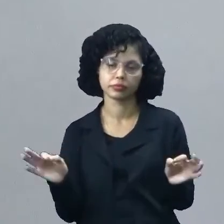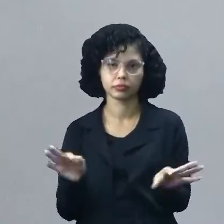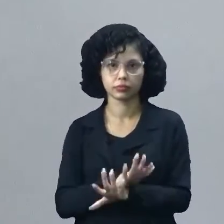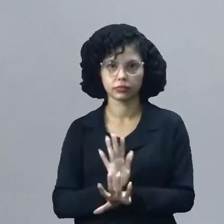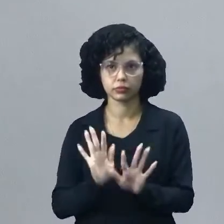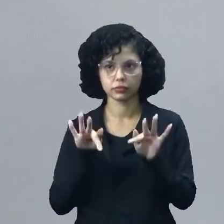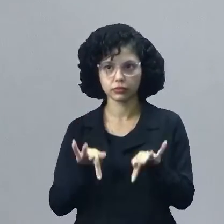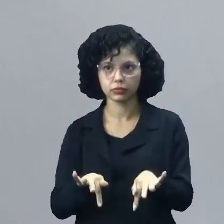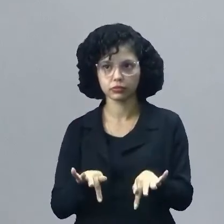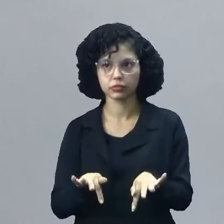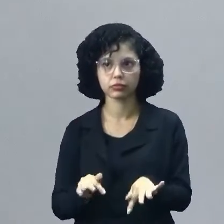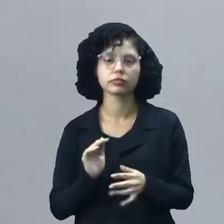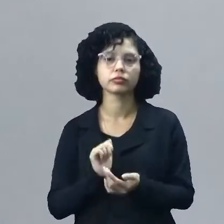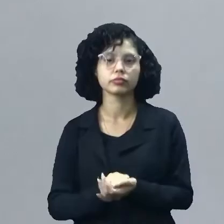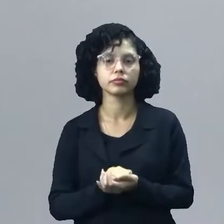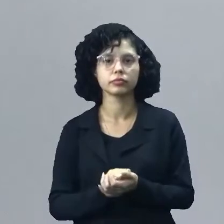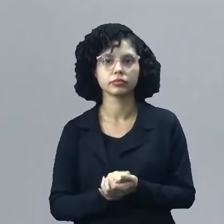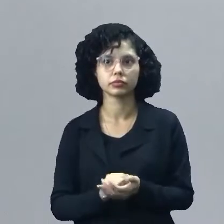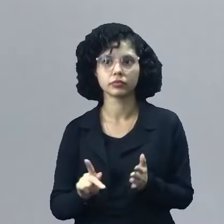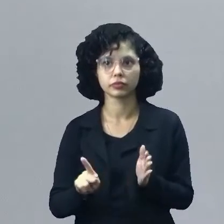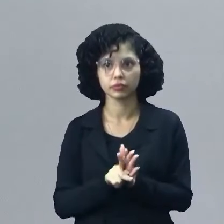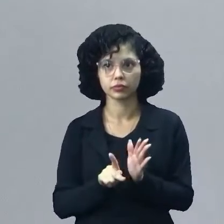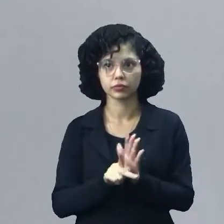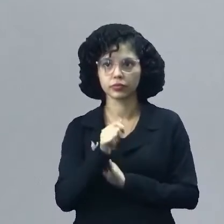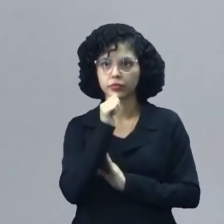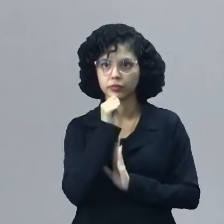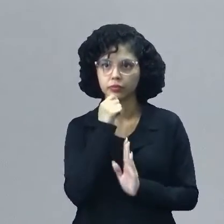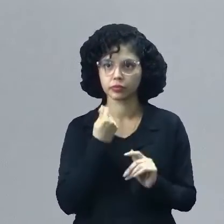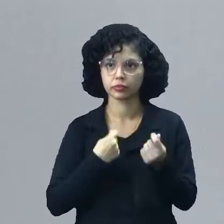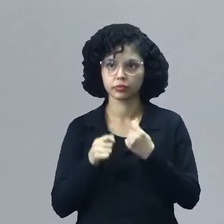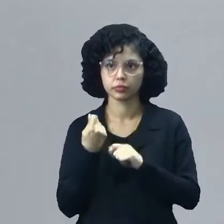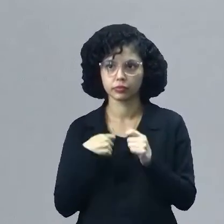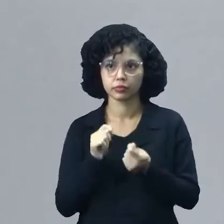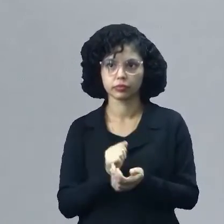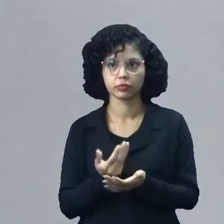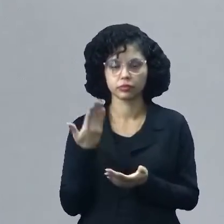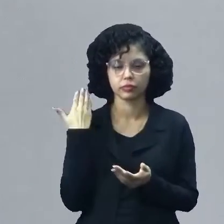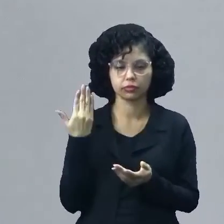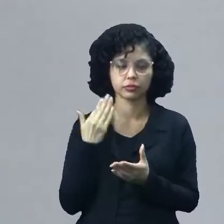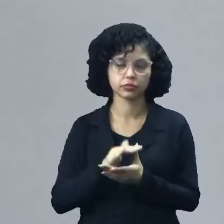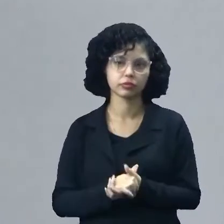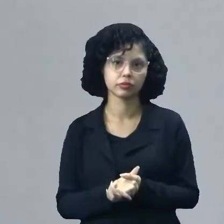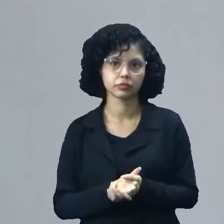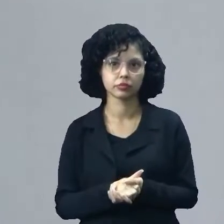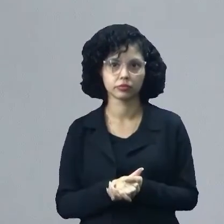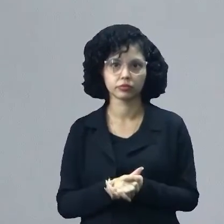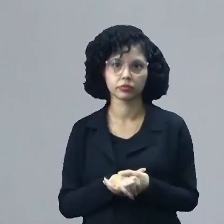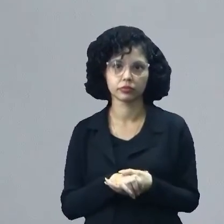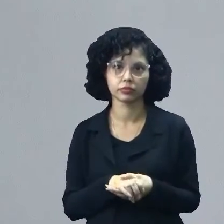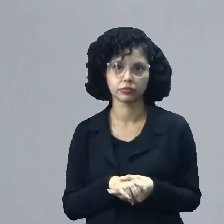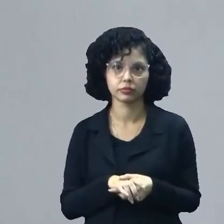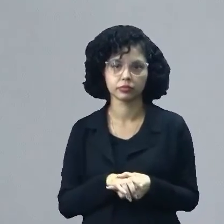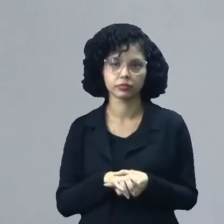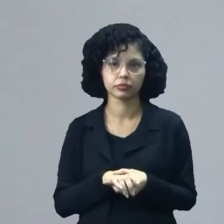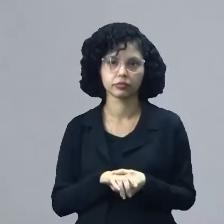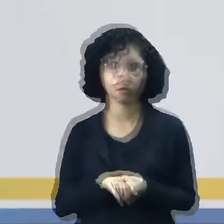sendo atraídos aí, né, devido à atividade econômica que predominava na época.